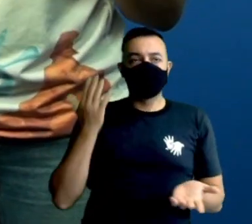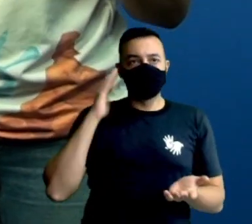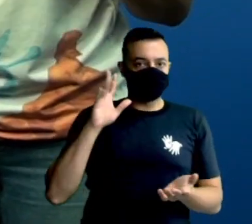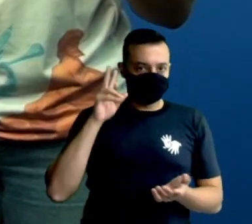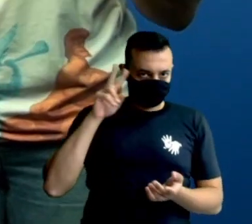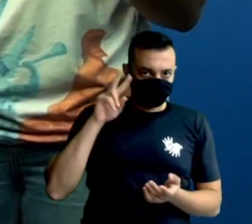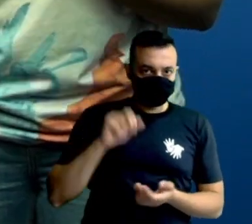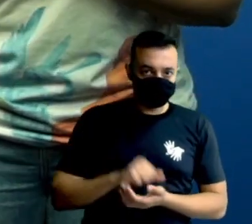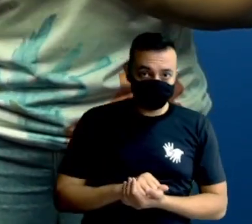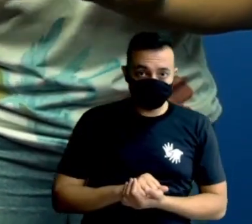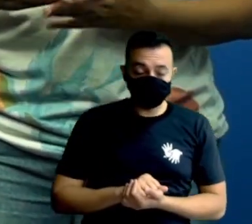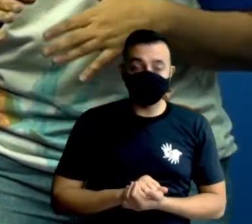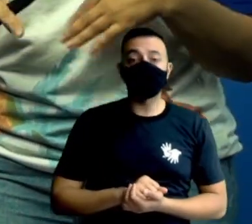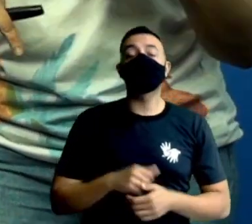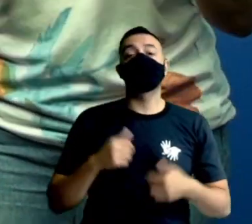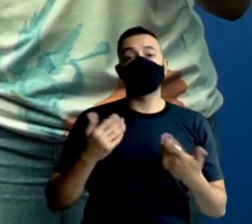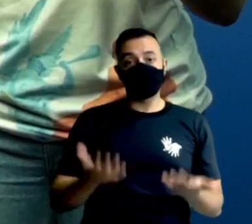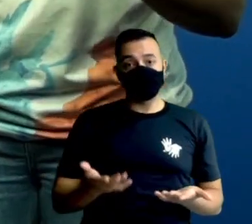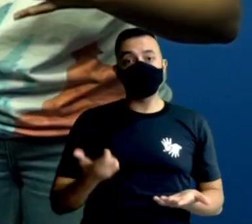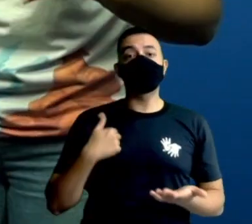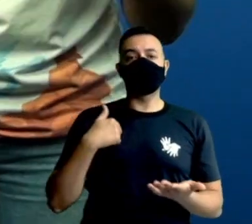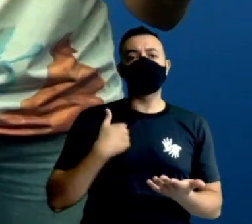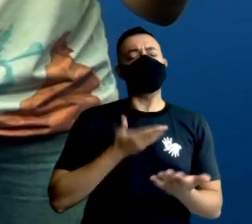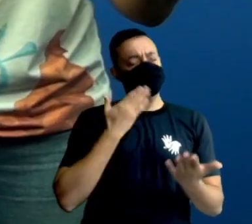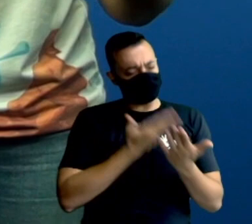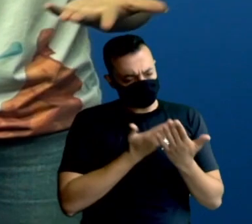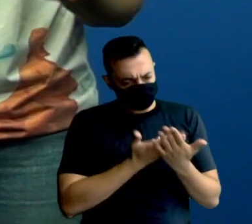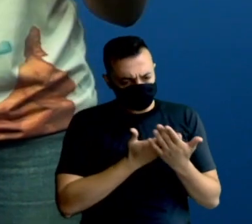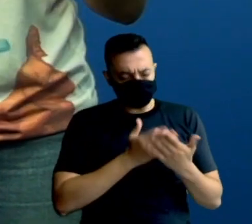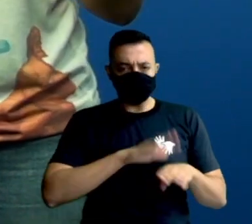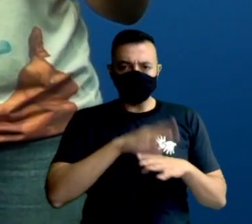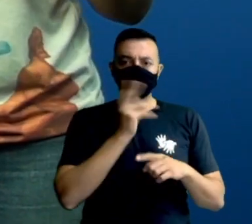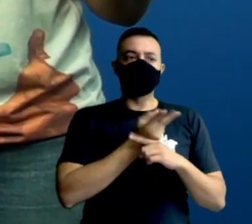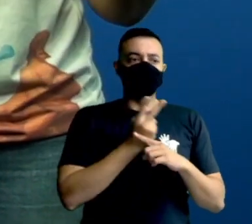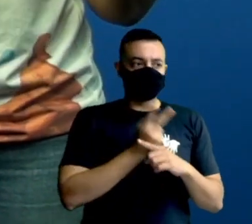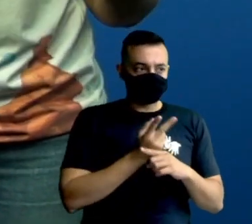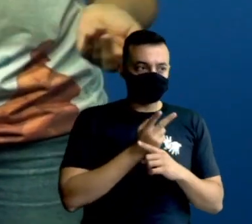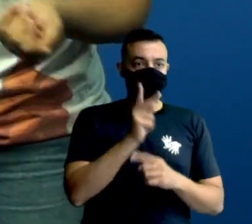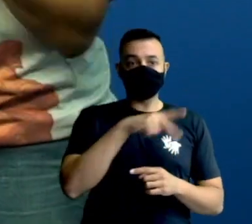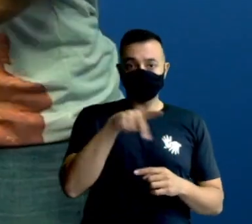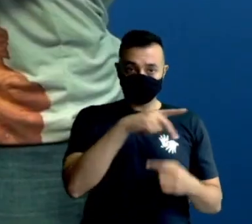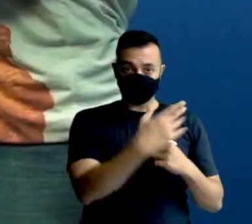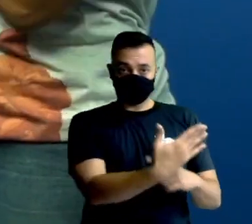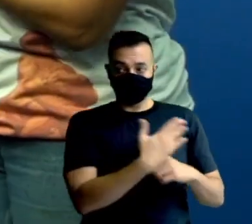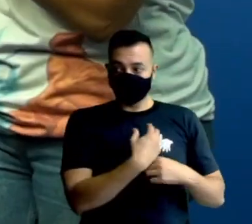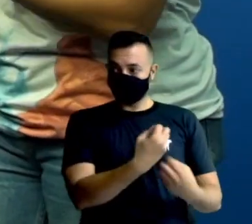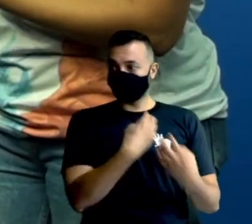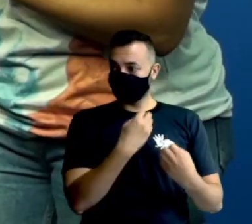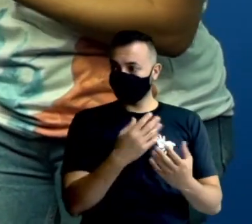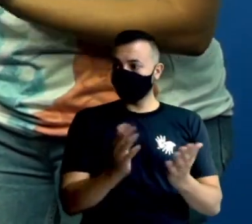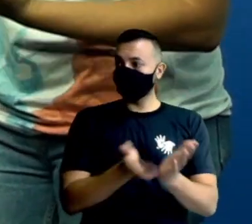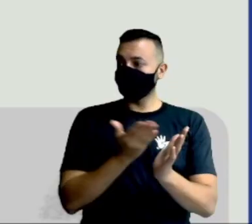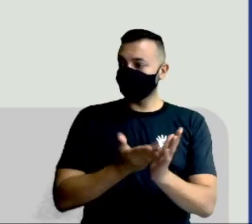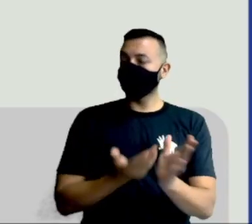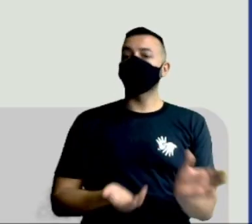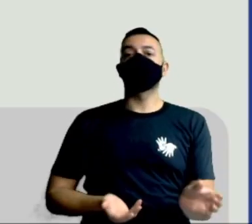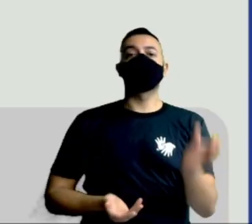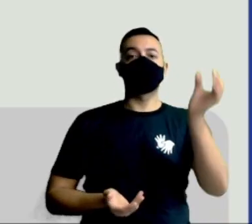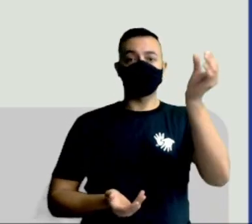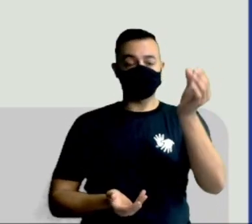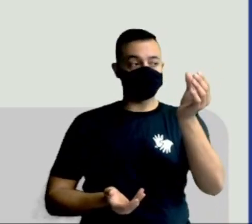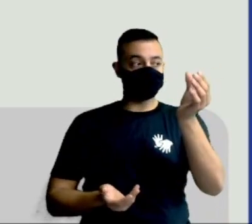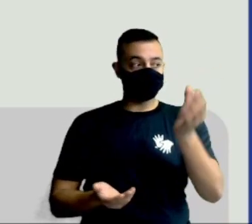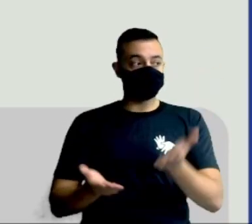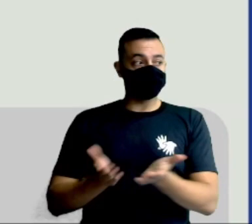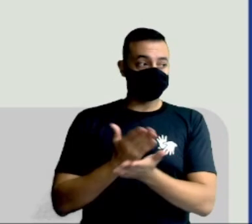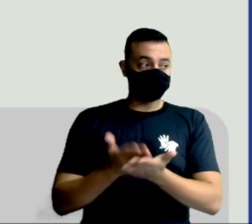entendi, lembra? Então, eu fui estudar mais, procurar mais e com a ajuda de alguns professores encontrei este livro